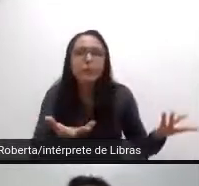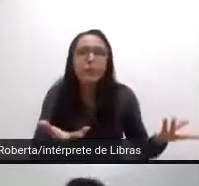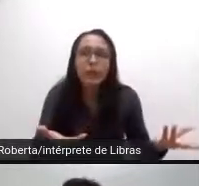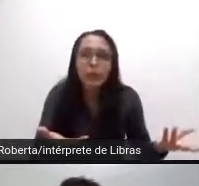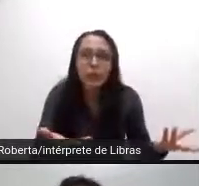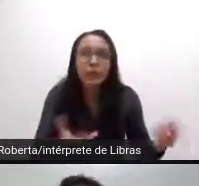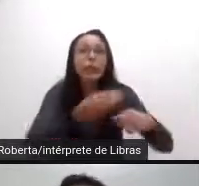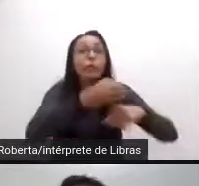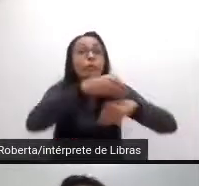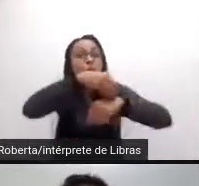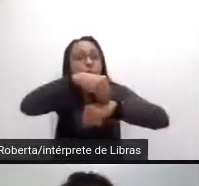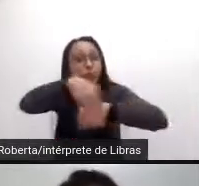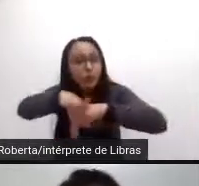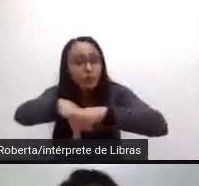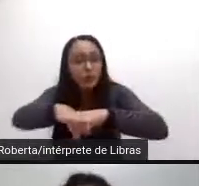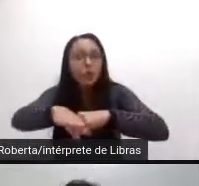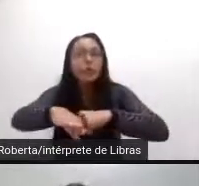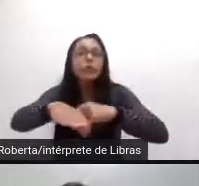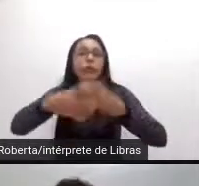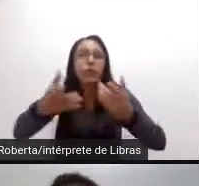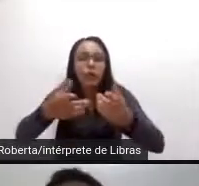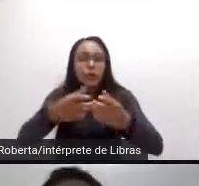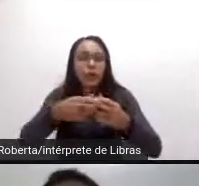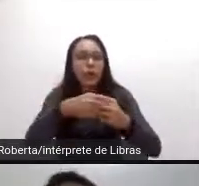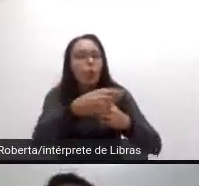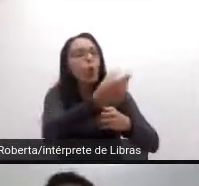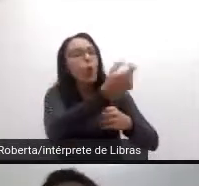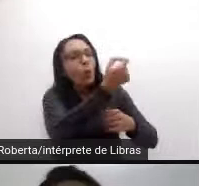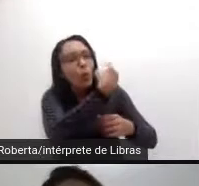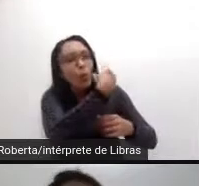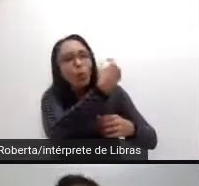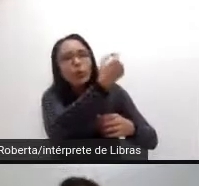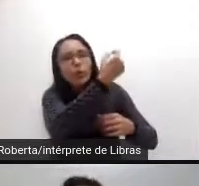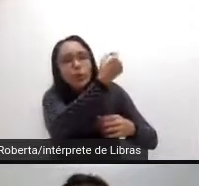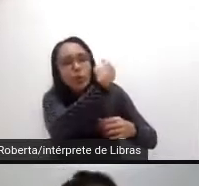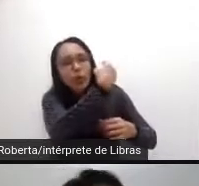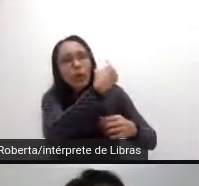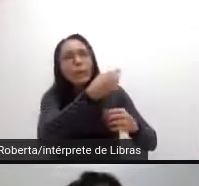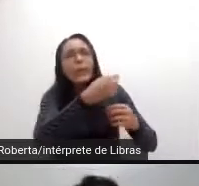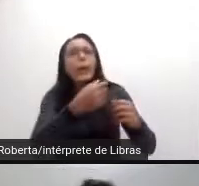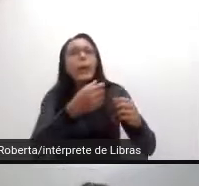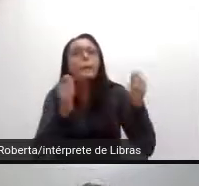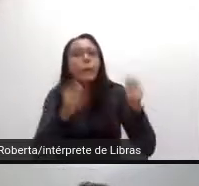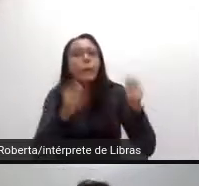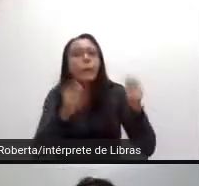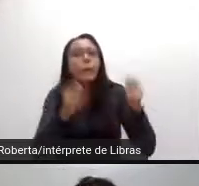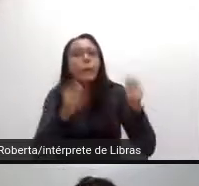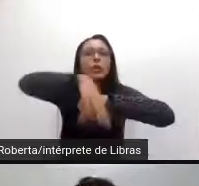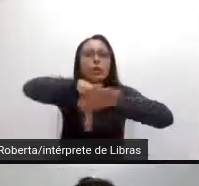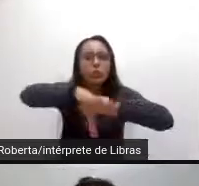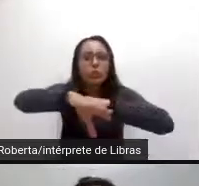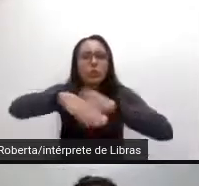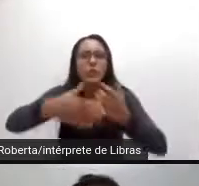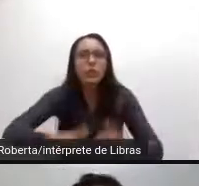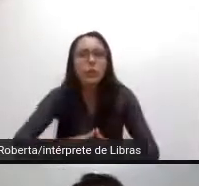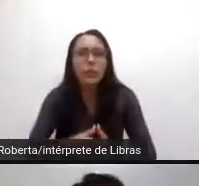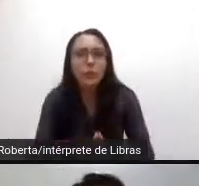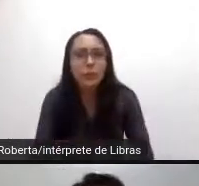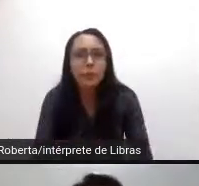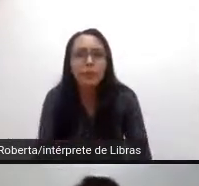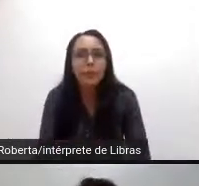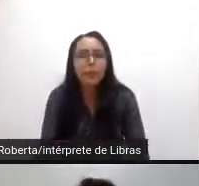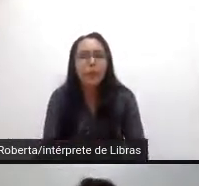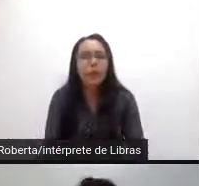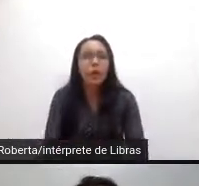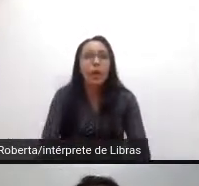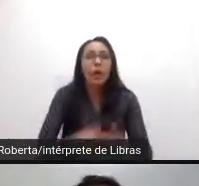transmissão por via de gotículas pode estar relacionada com a transmissão da Covid-19. Se uma